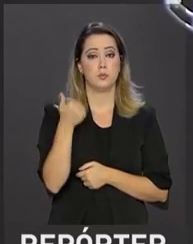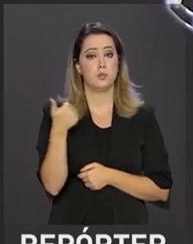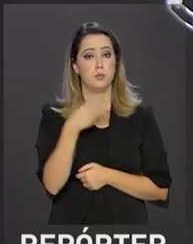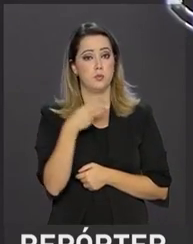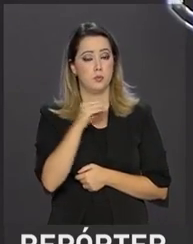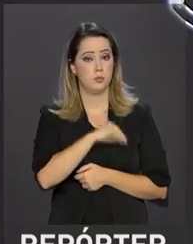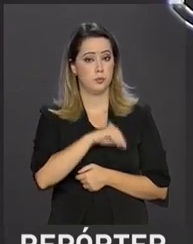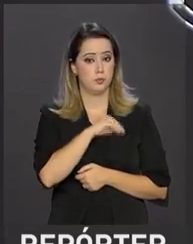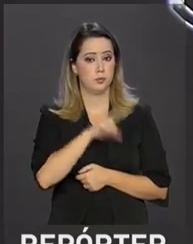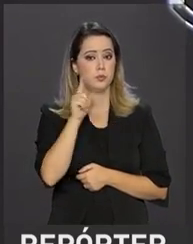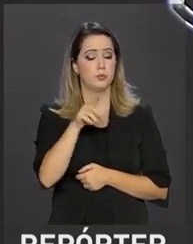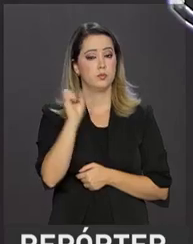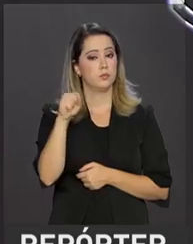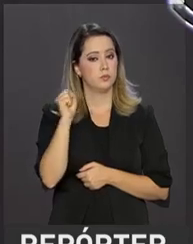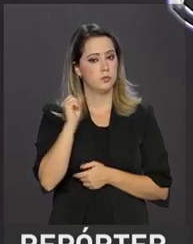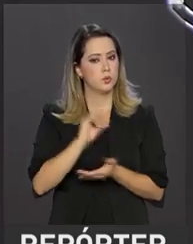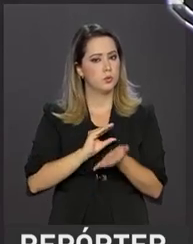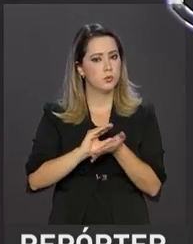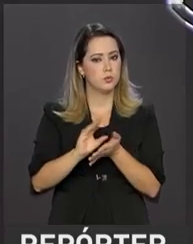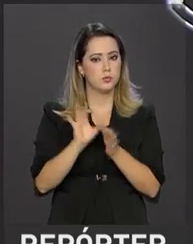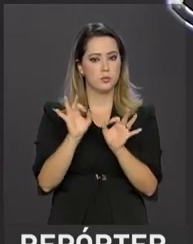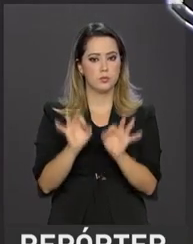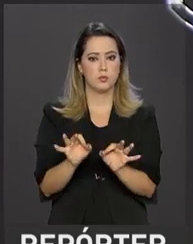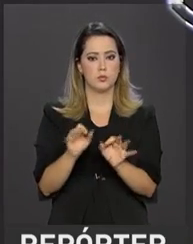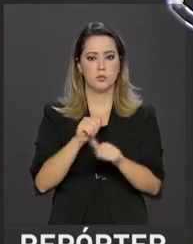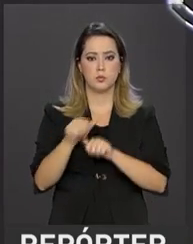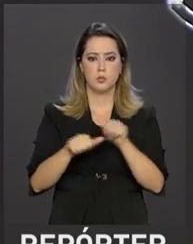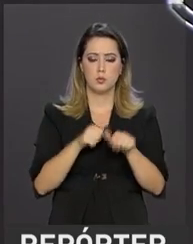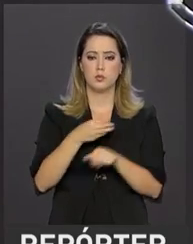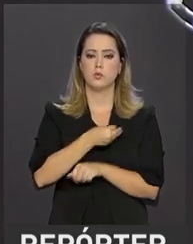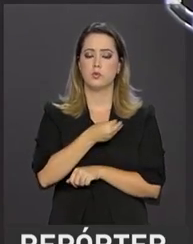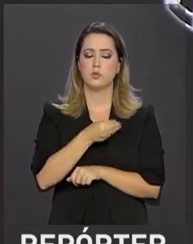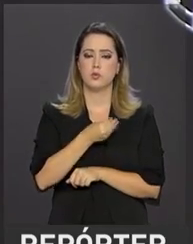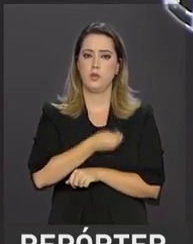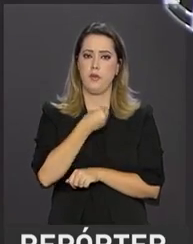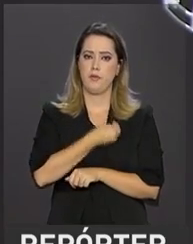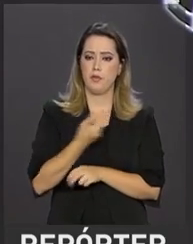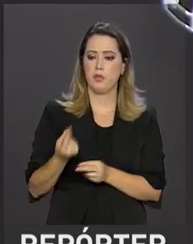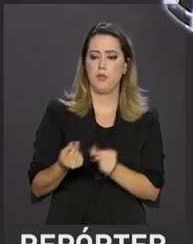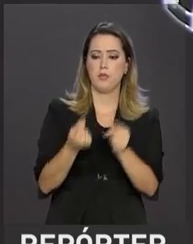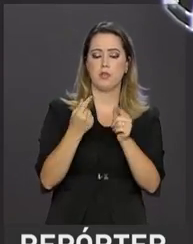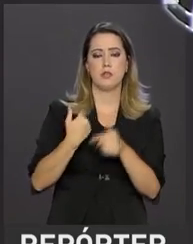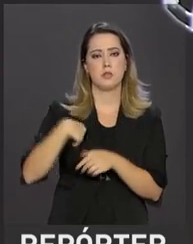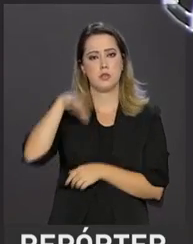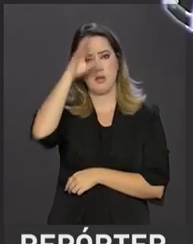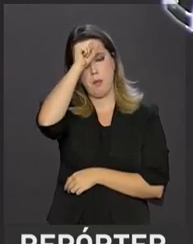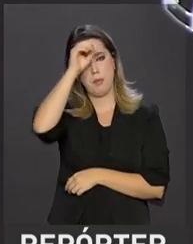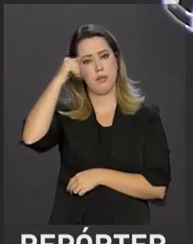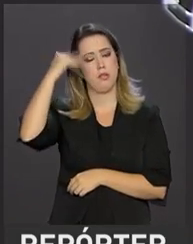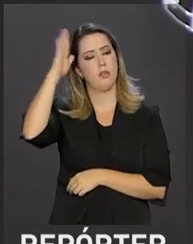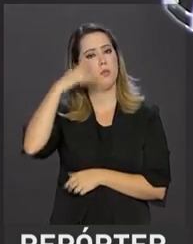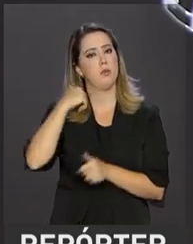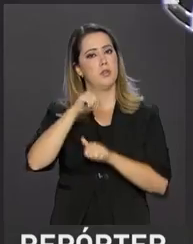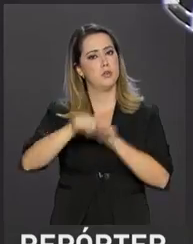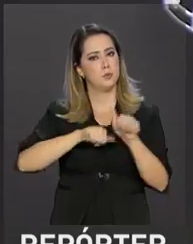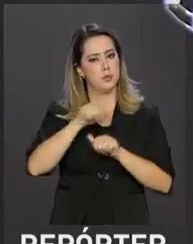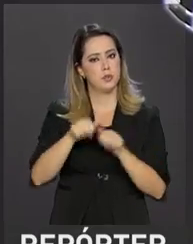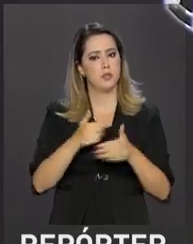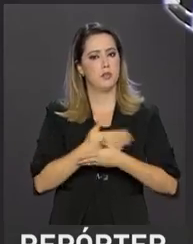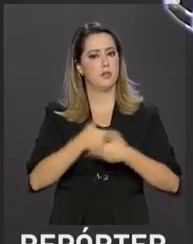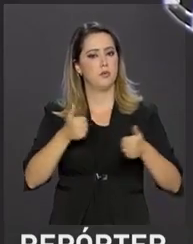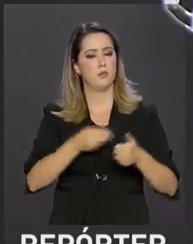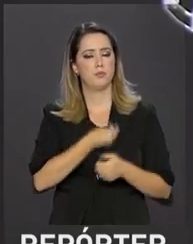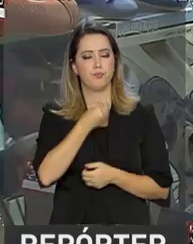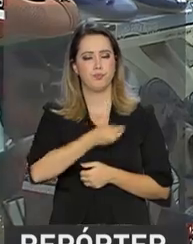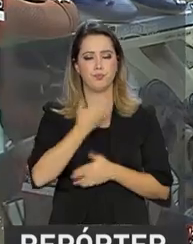sim um aplique de uma forma que mude seus hábitos financeiros que você comece a ter mais educação financeira para que essa situação melhore